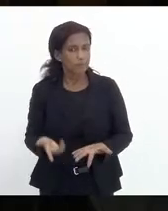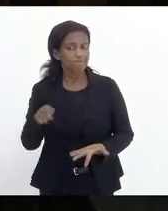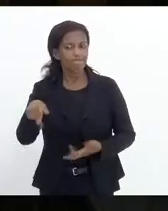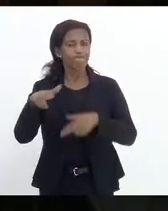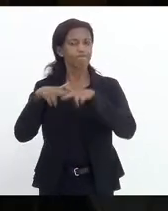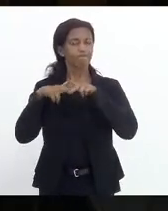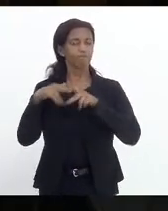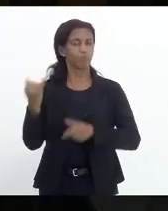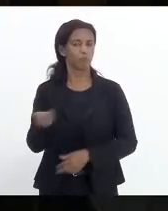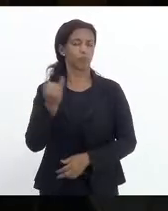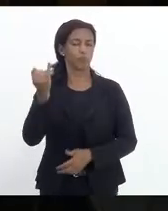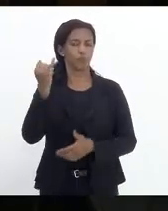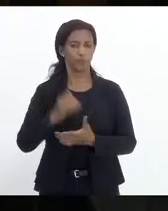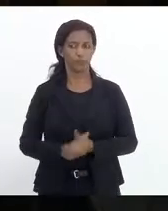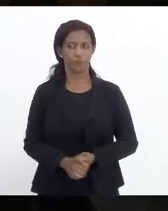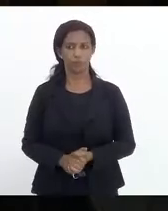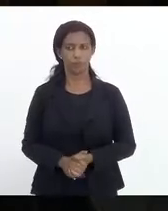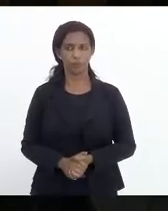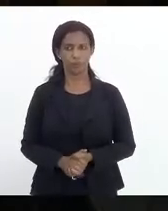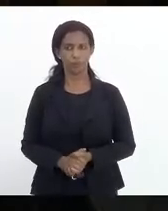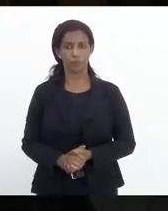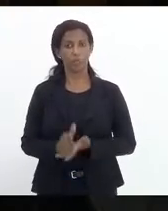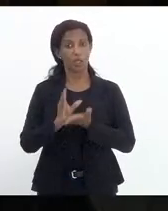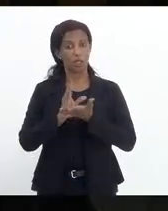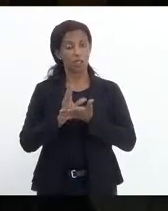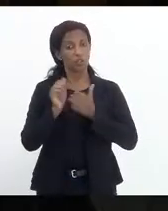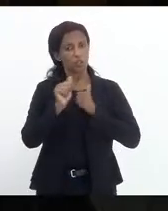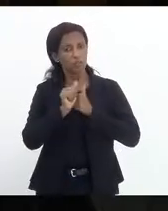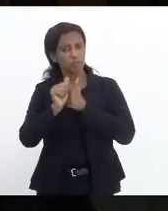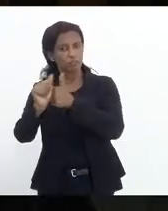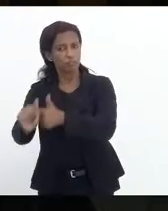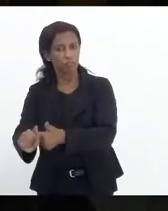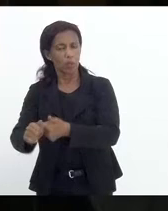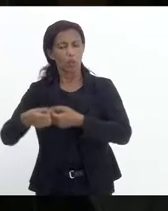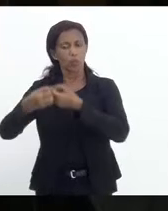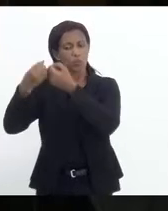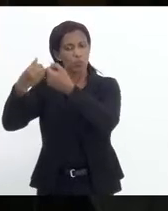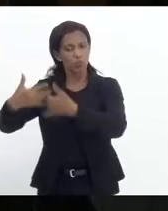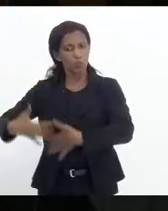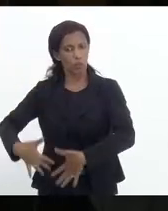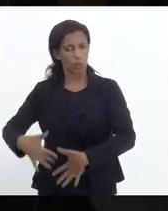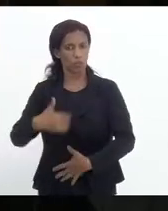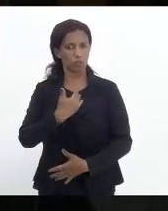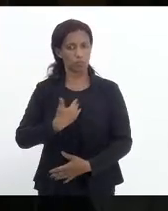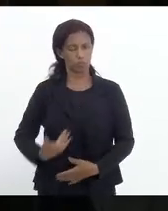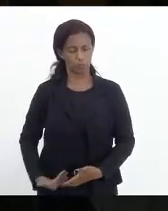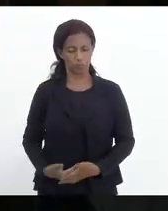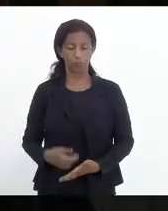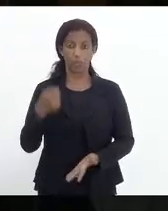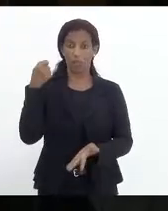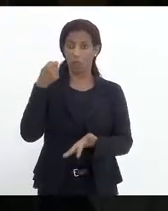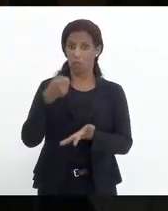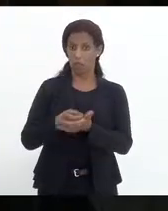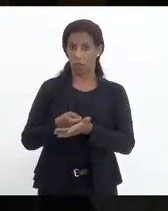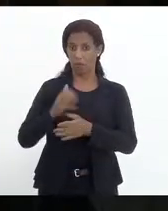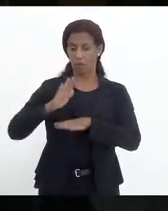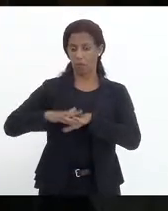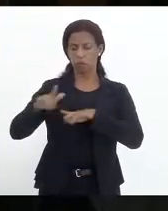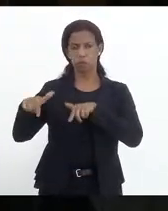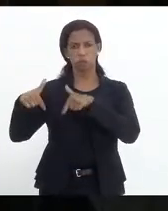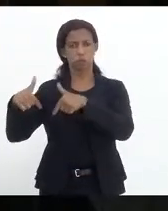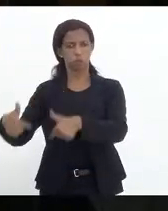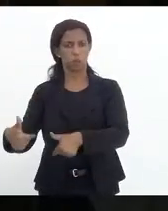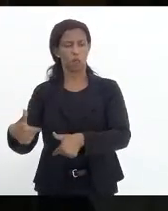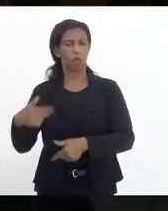causa importante de acompanhamento dos gastos públicos de ver e função nobre